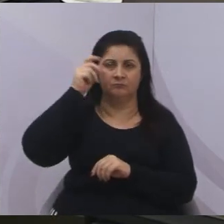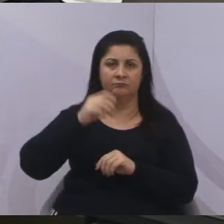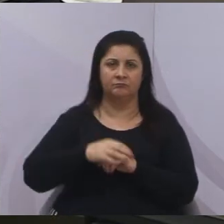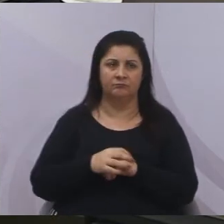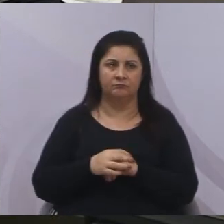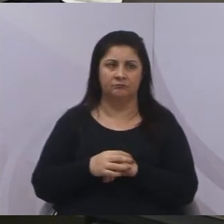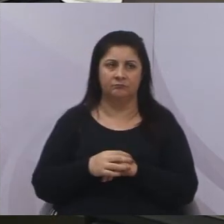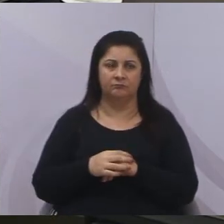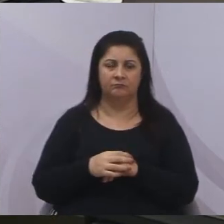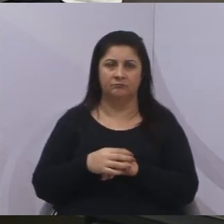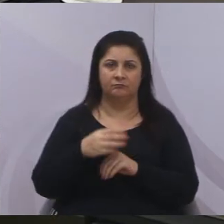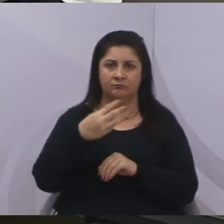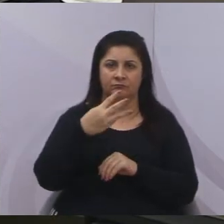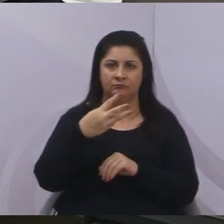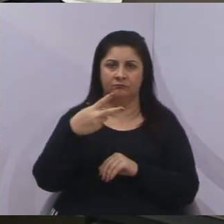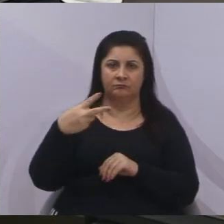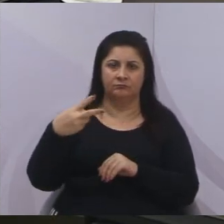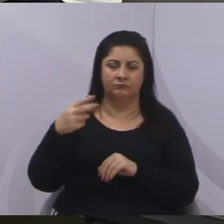de 32%.